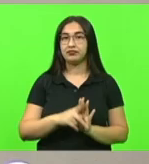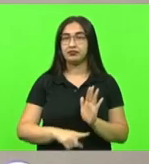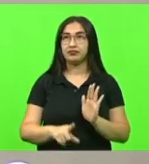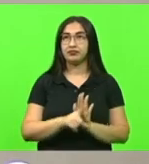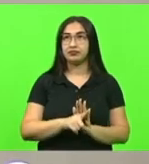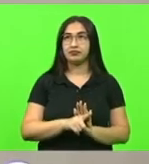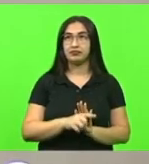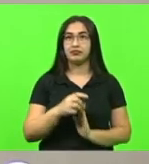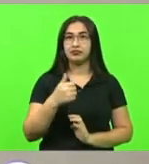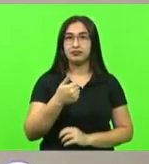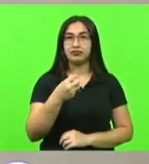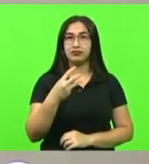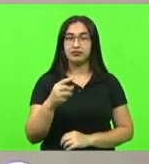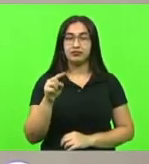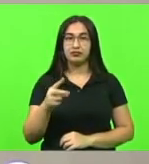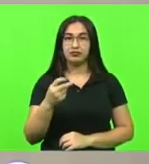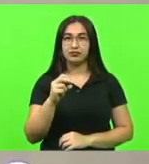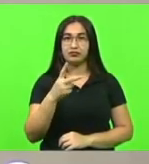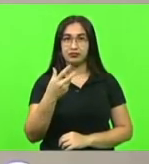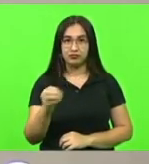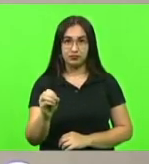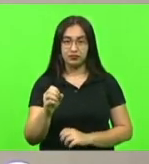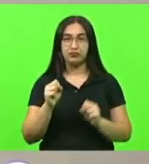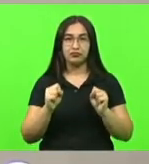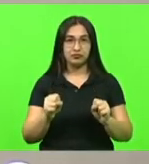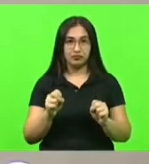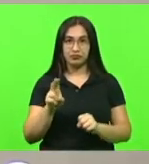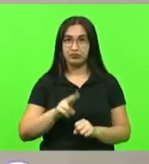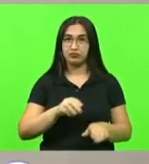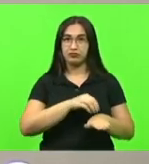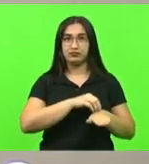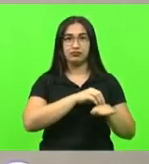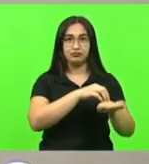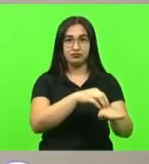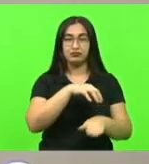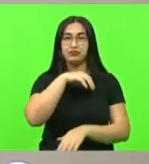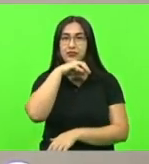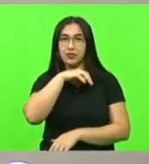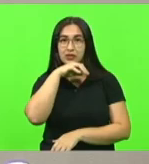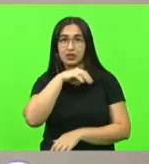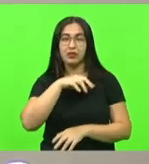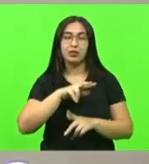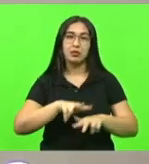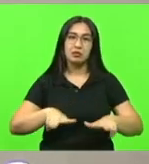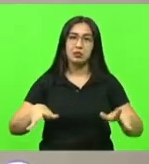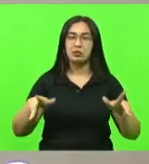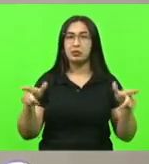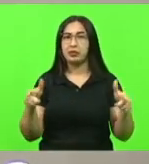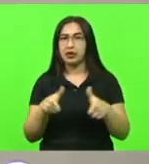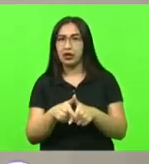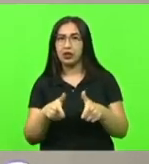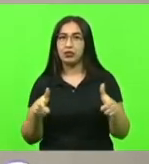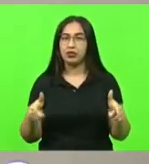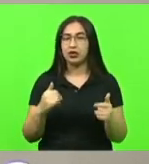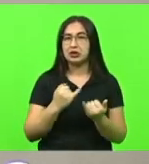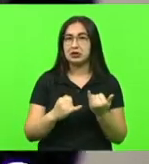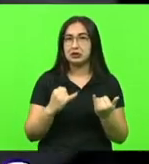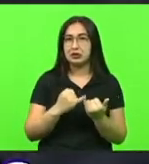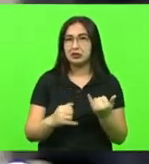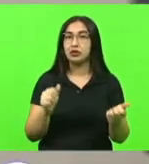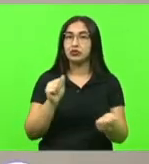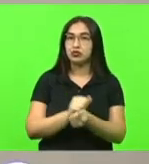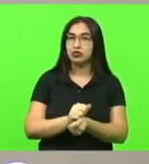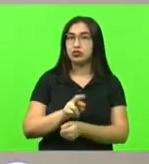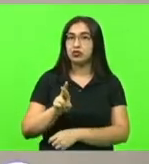autor deputado Kennedy Nunes, autoriza o transporte de animais domésticos de pequeno e médio porte, acompanhado por seus tutores nos